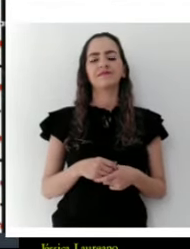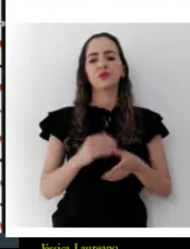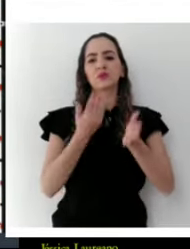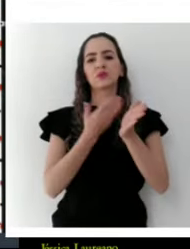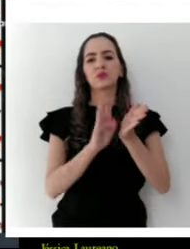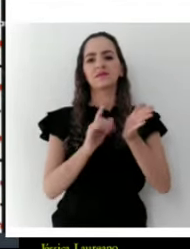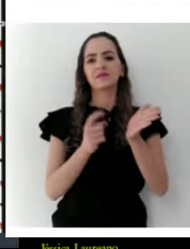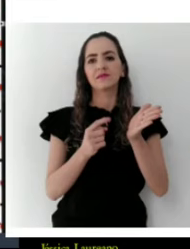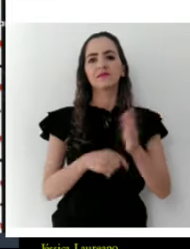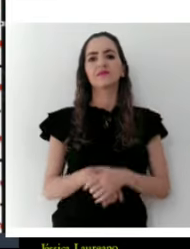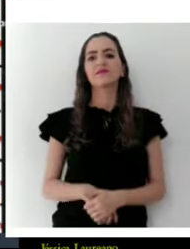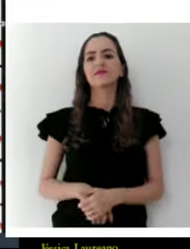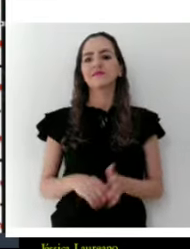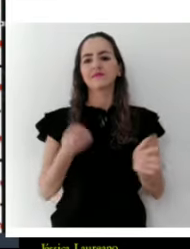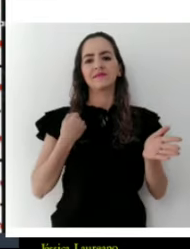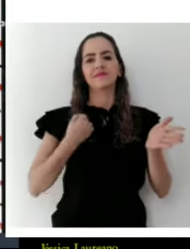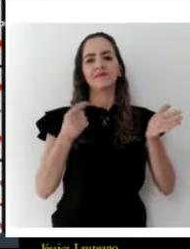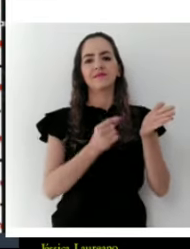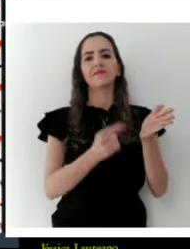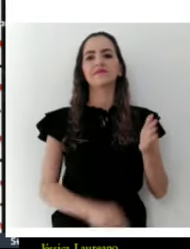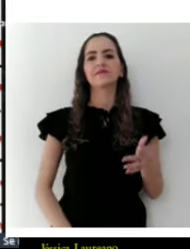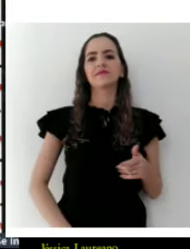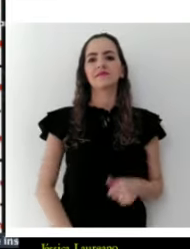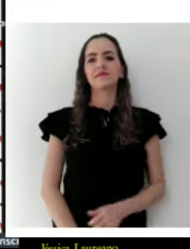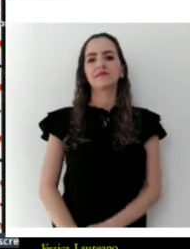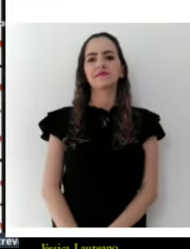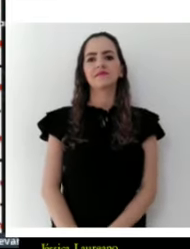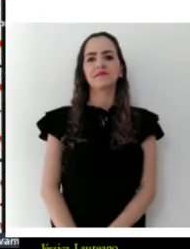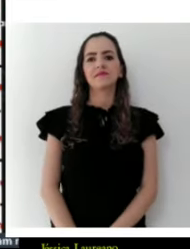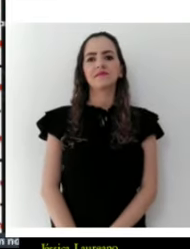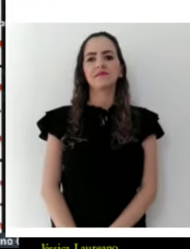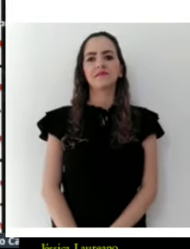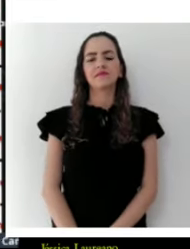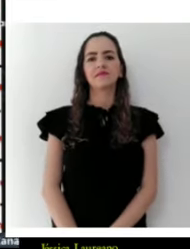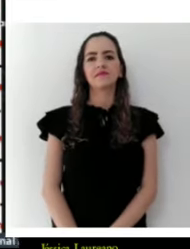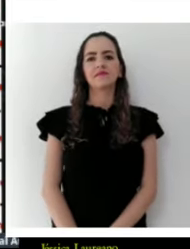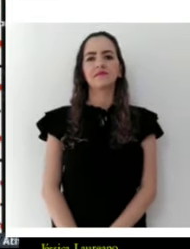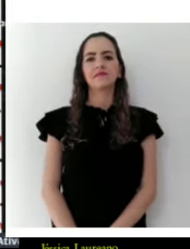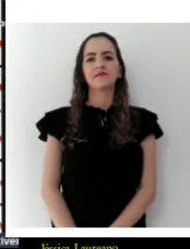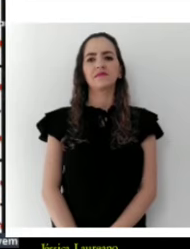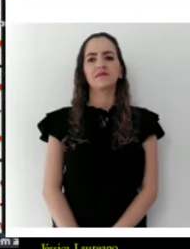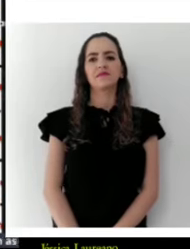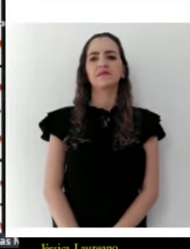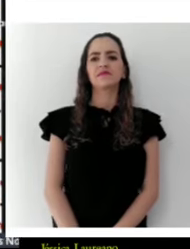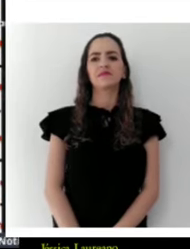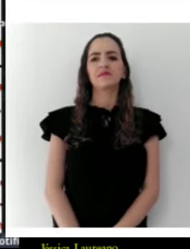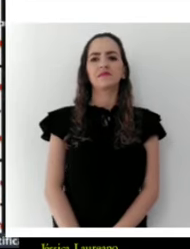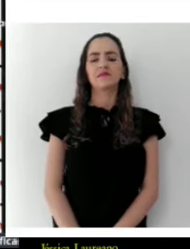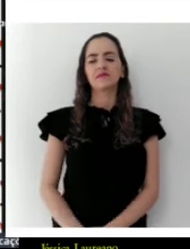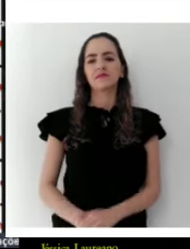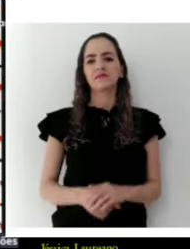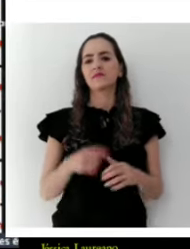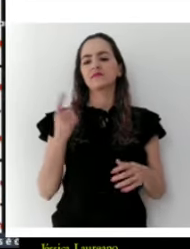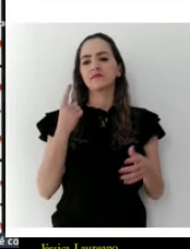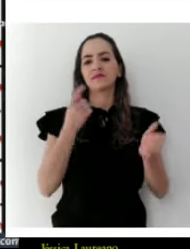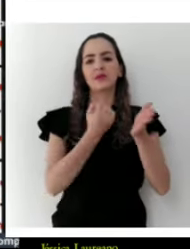enxergando bem. Qual é esse número? Se Caio estiver enxergando, bota aí. Aí eu peguei esse número que sobrou